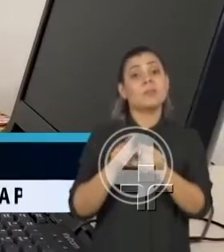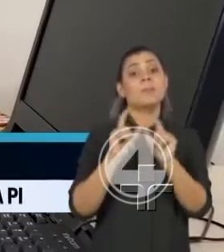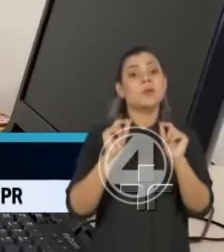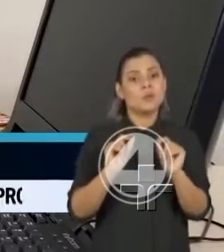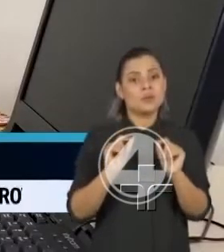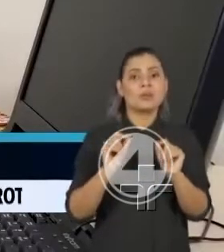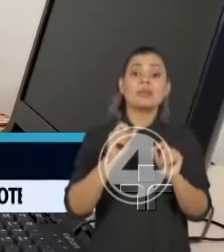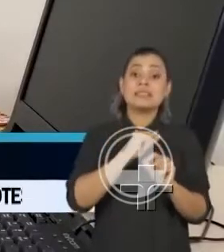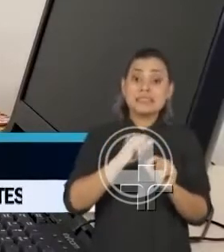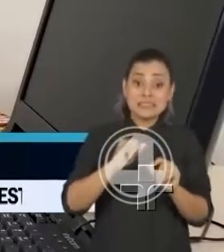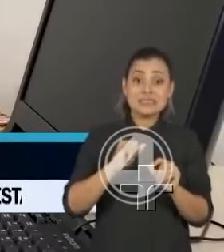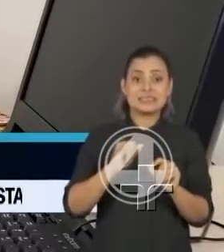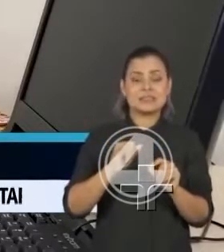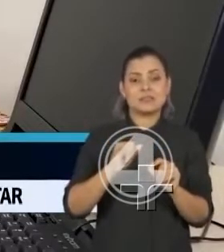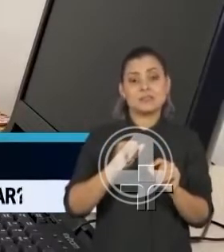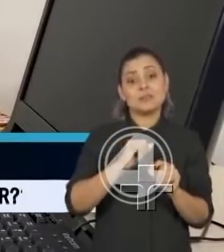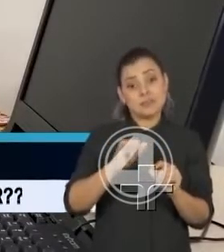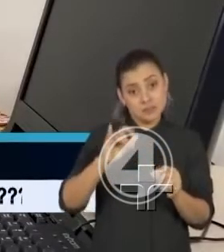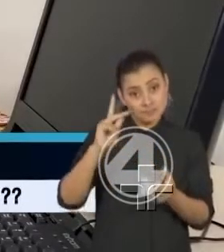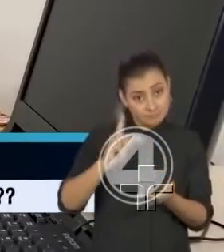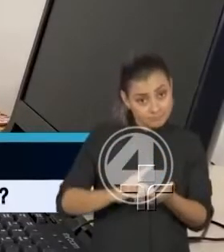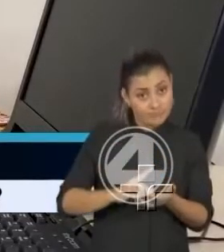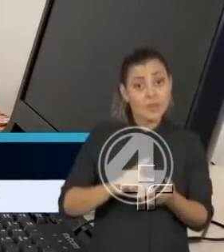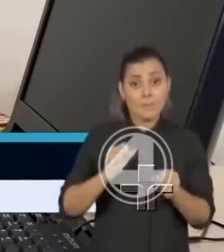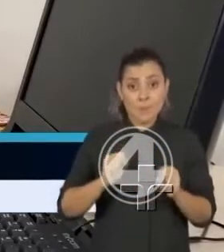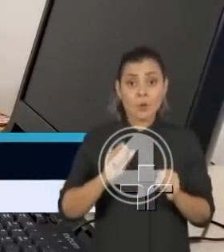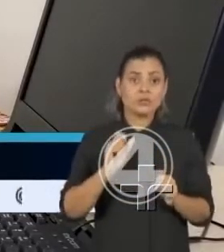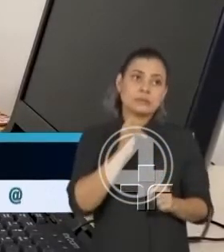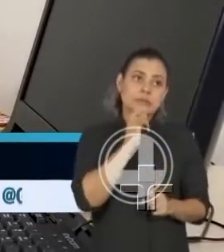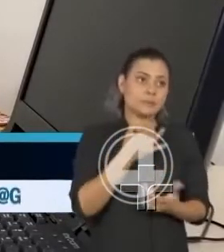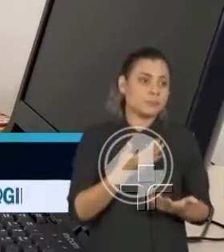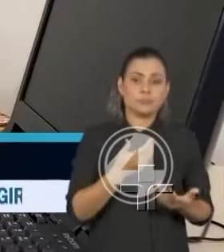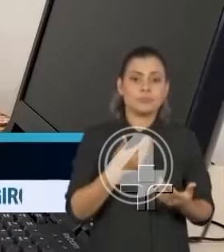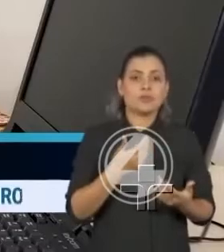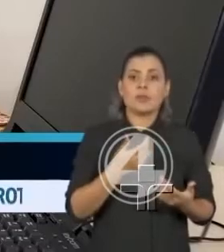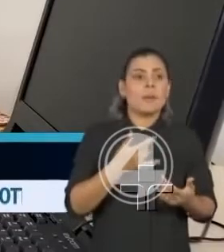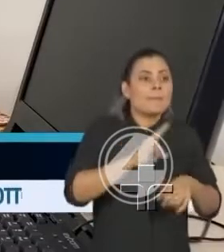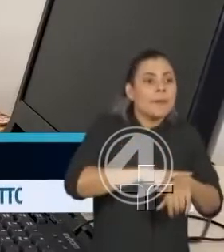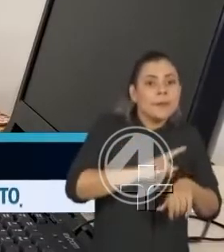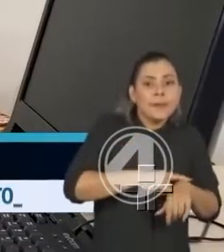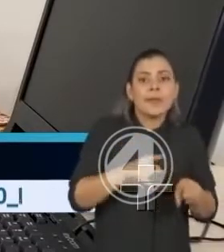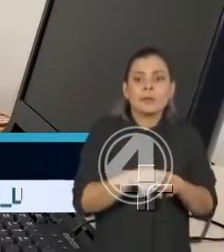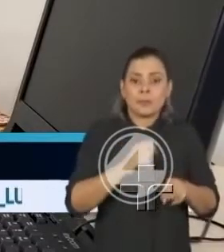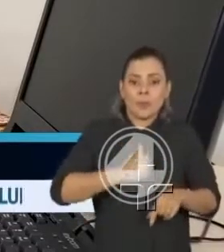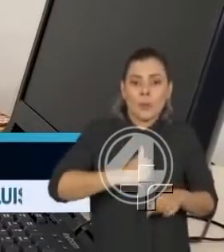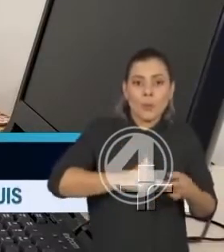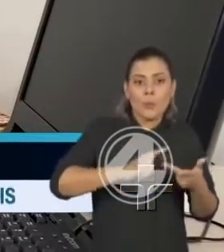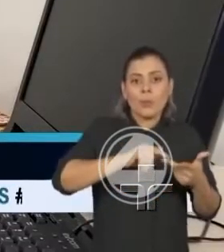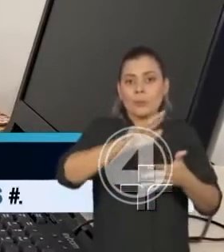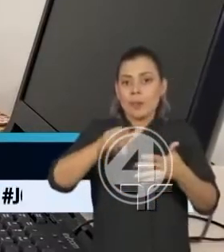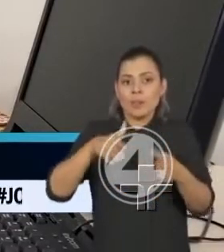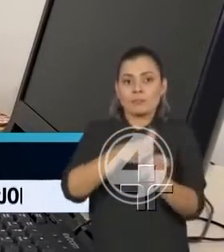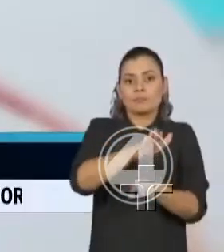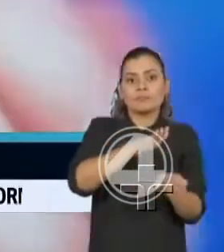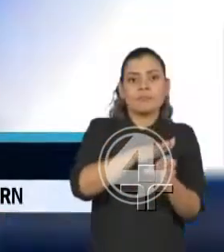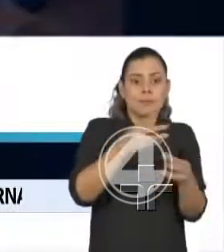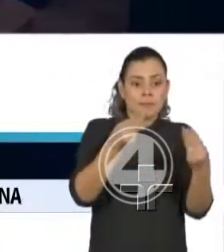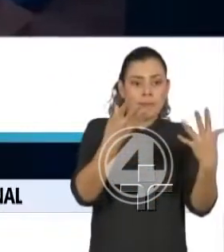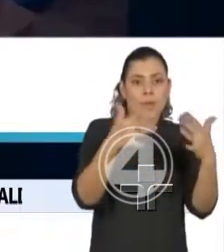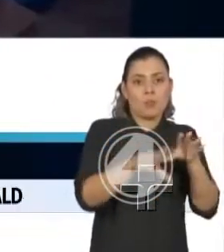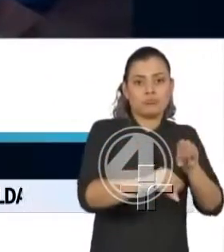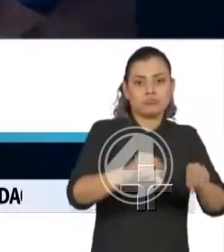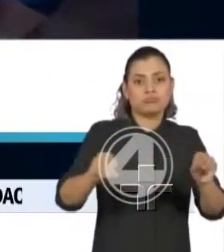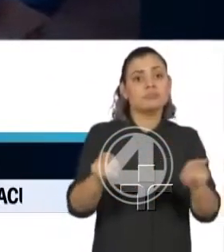na transmissão até via indireta talvez através de outros locais onde todo mundo vai por exemplo com as